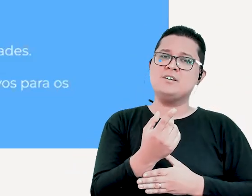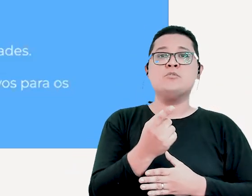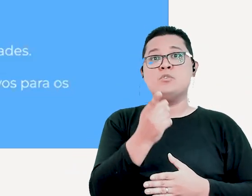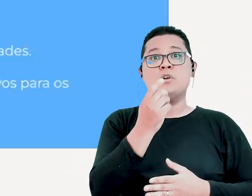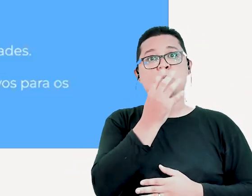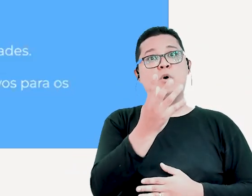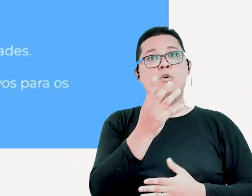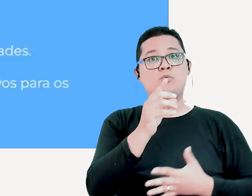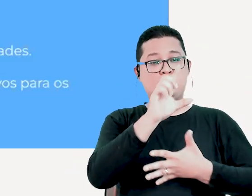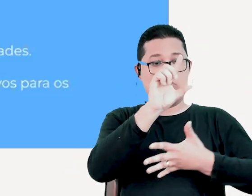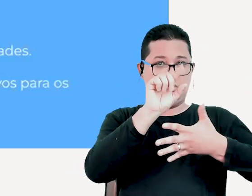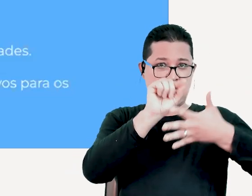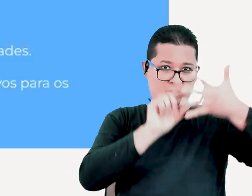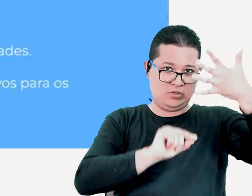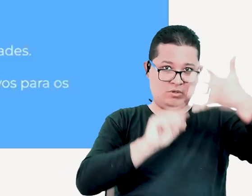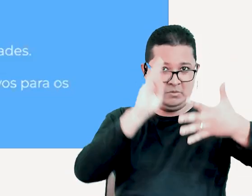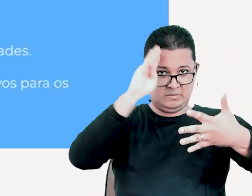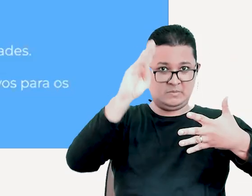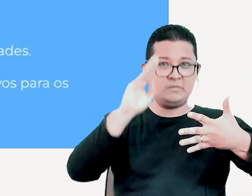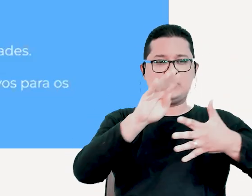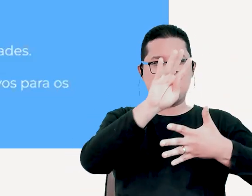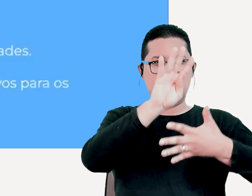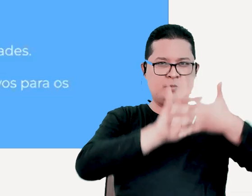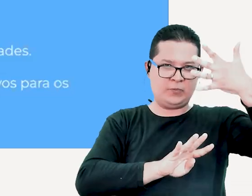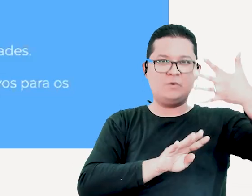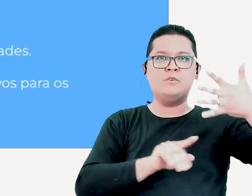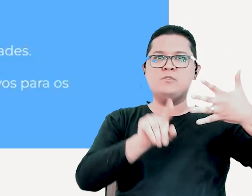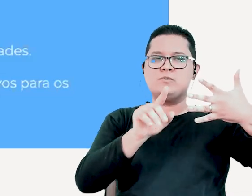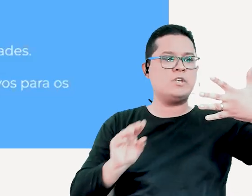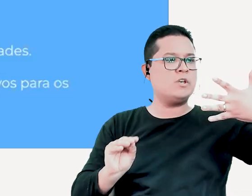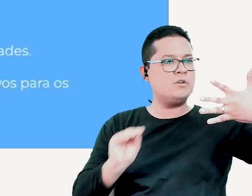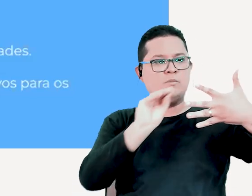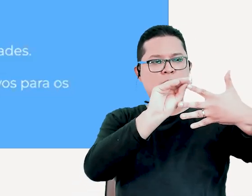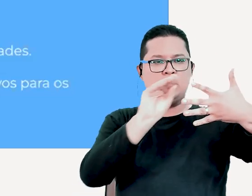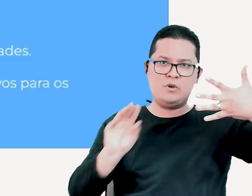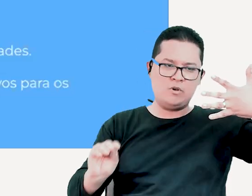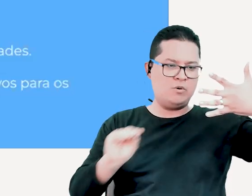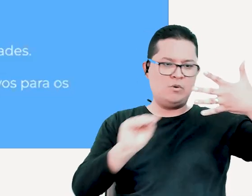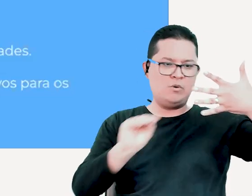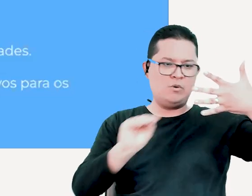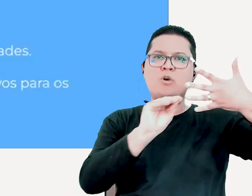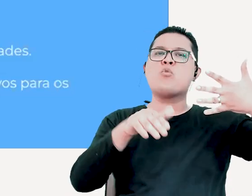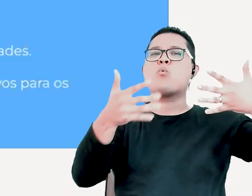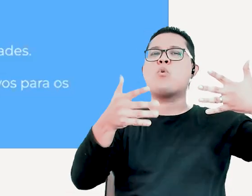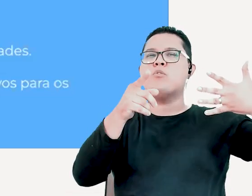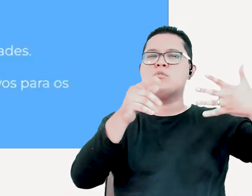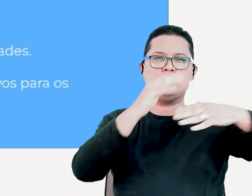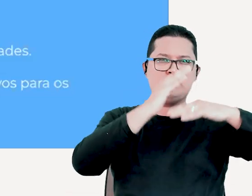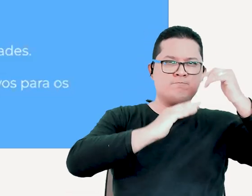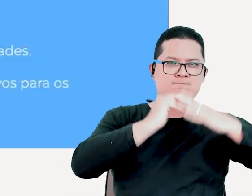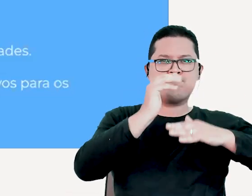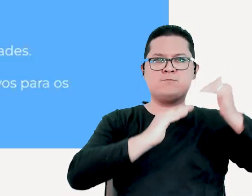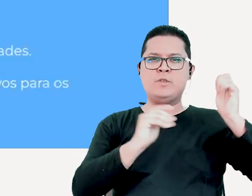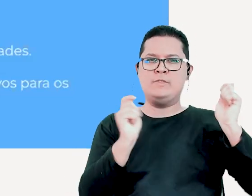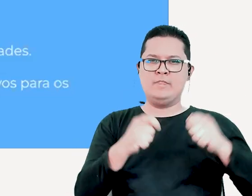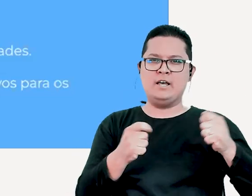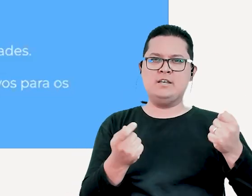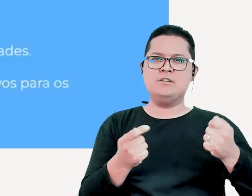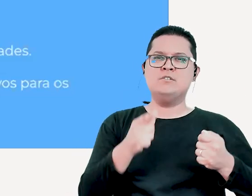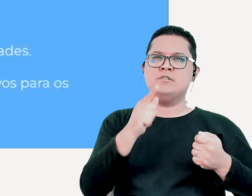massa, mapeie as oportunidades, né? Então, aqui descubra quais são essas oportunidades que você tem, pense em